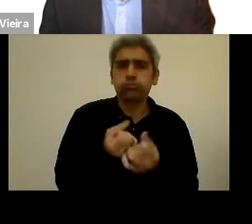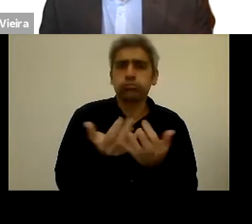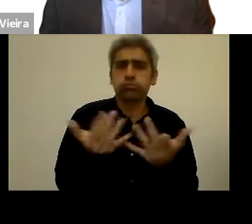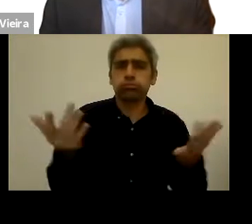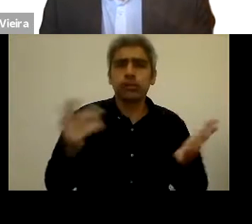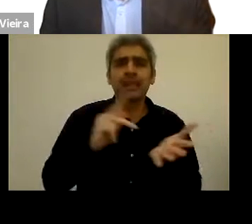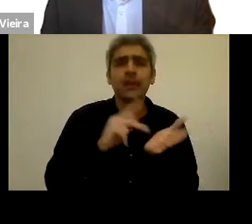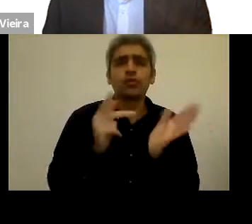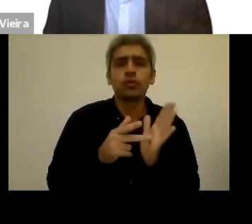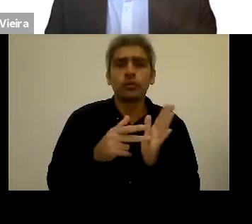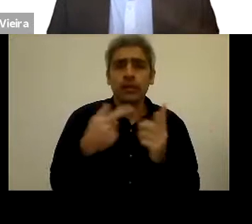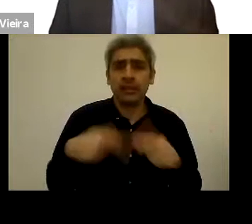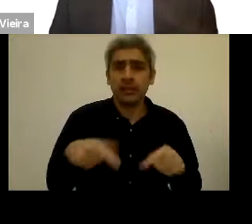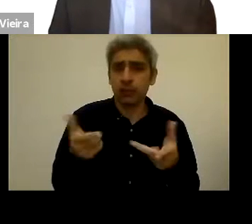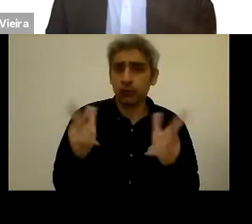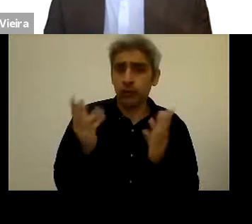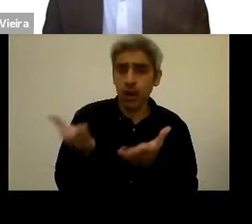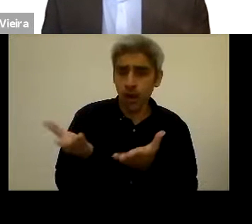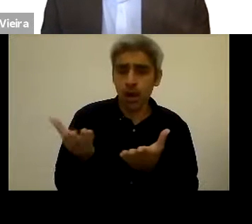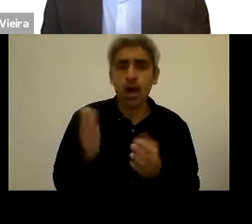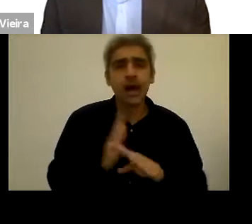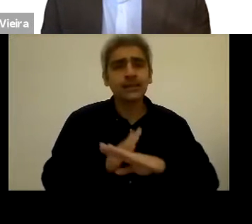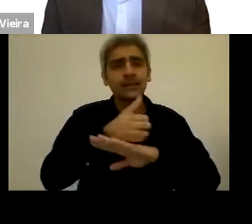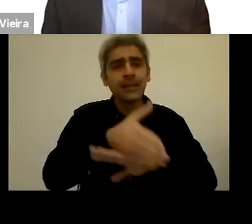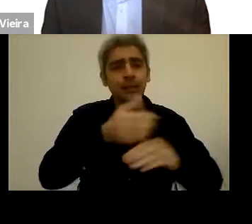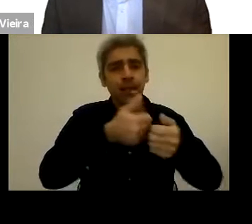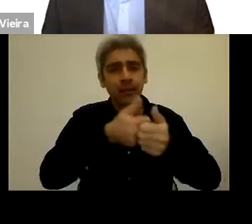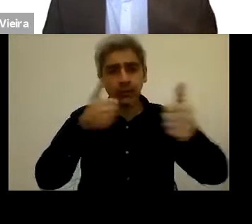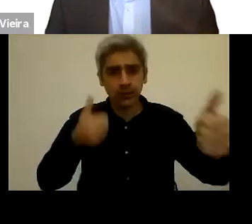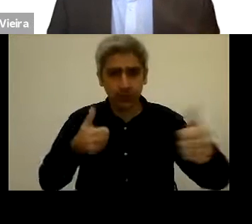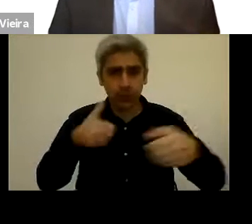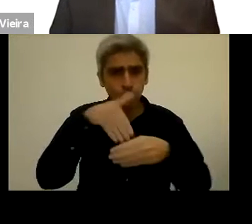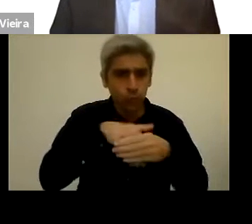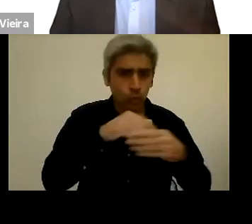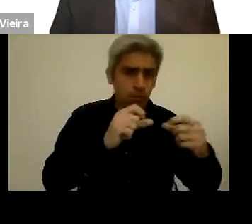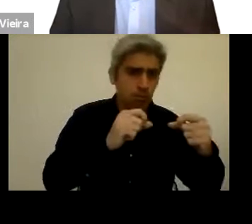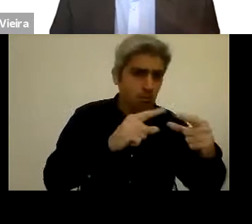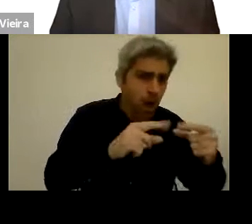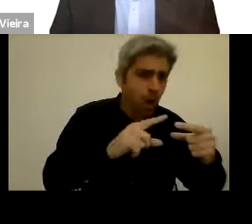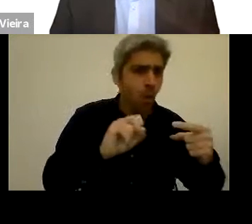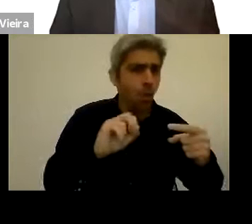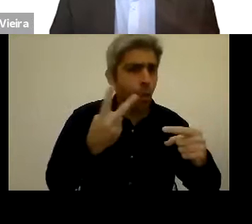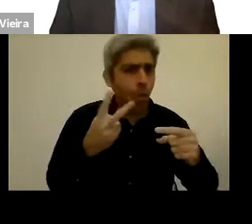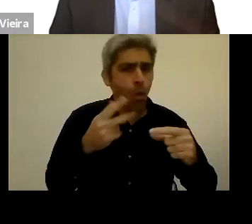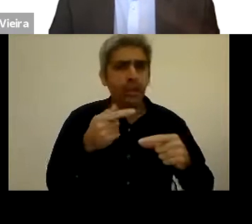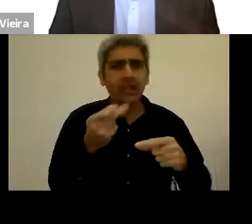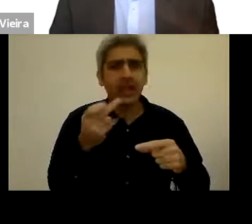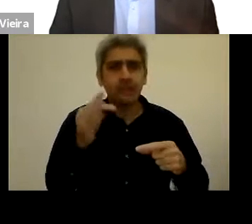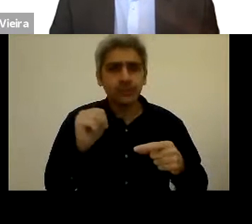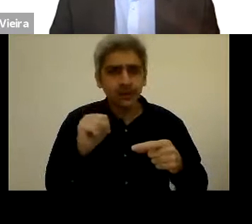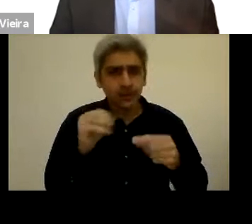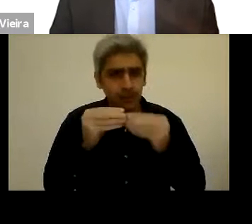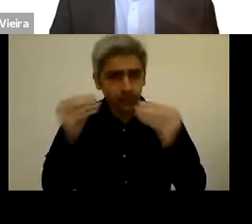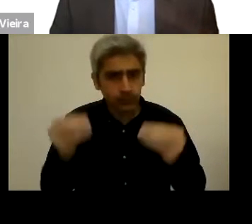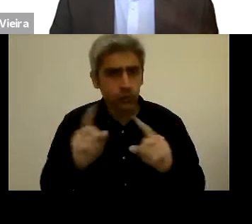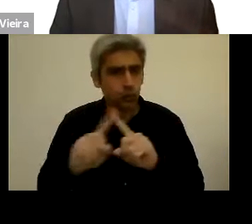dispor, para se aceder remotamente aos conteúdos, como por e-mail ou Teams, etc., não irá